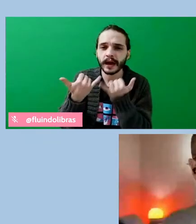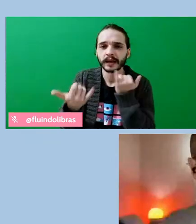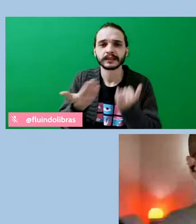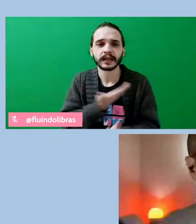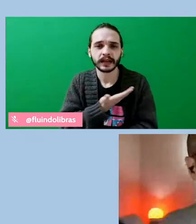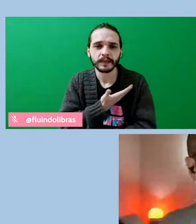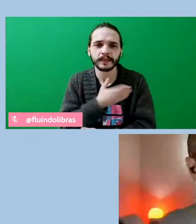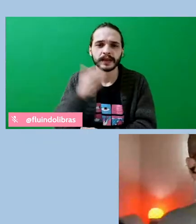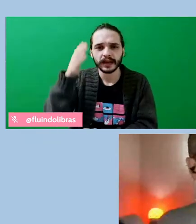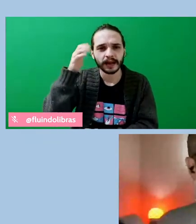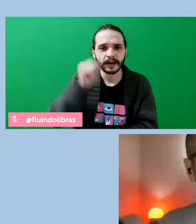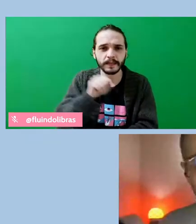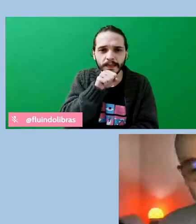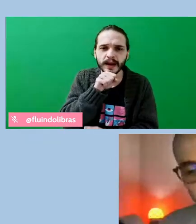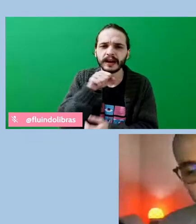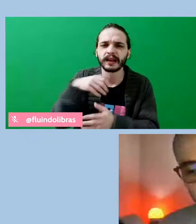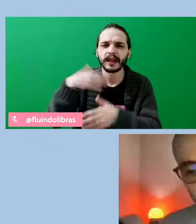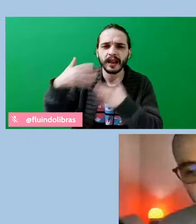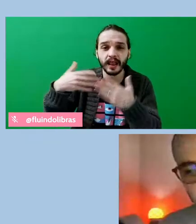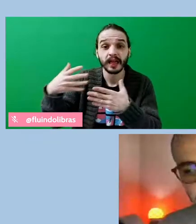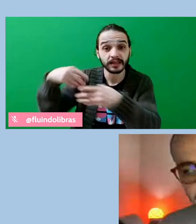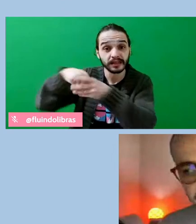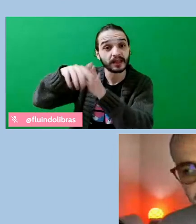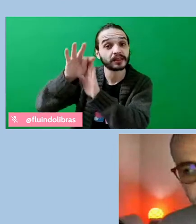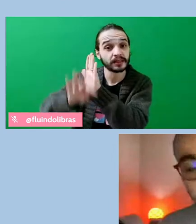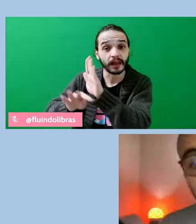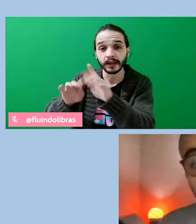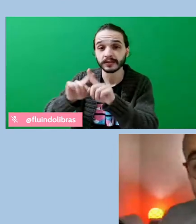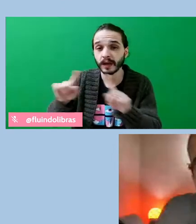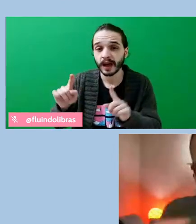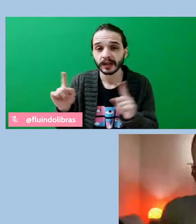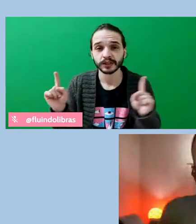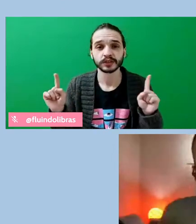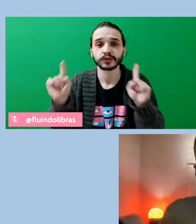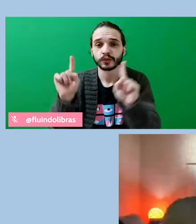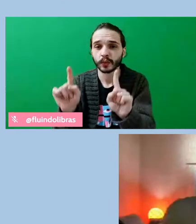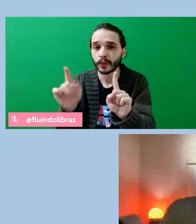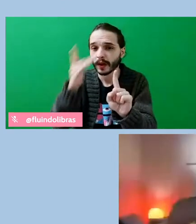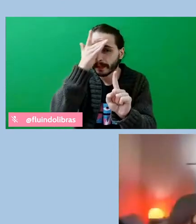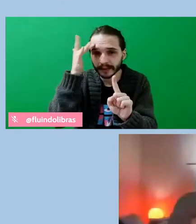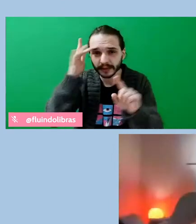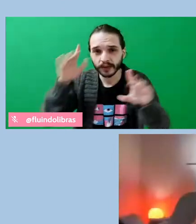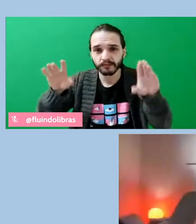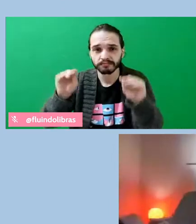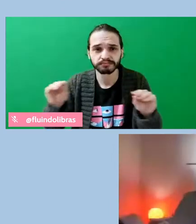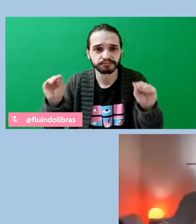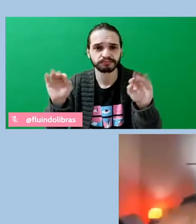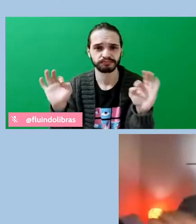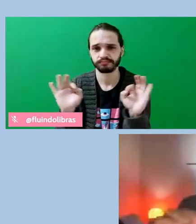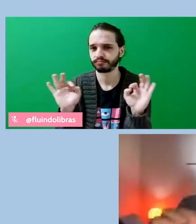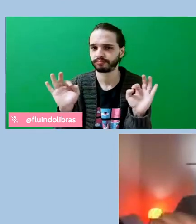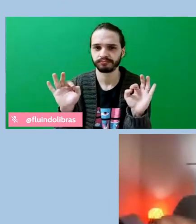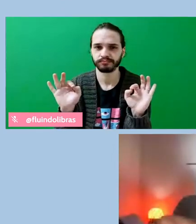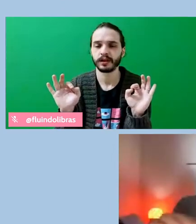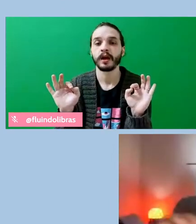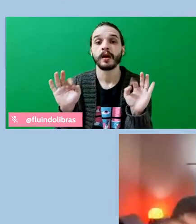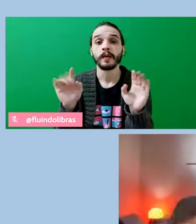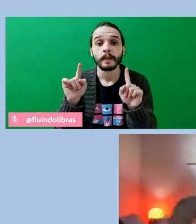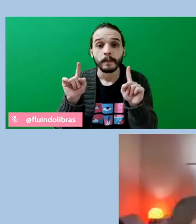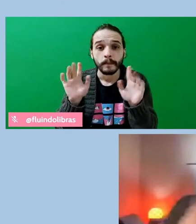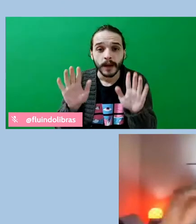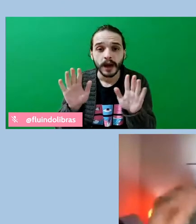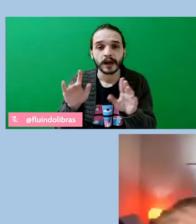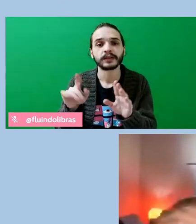tudo, obviamente, está no texto. Mas a gente não tem essas duas vozes. Mas a partir do momento que a gente escolheu fazer